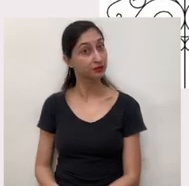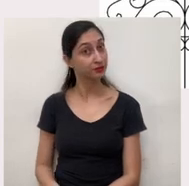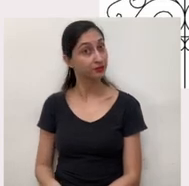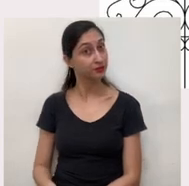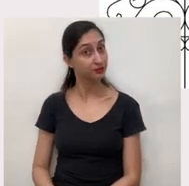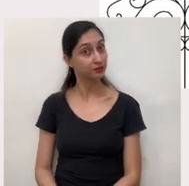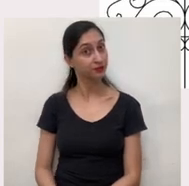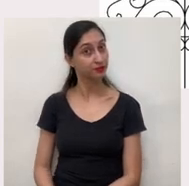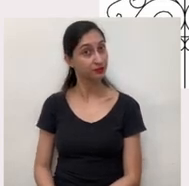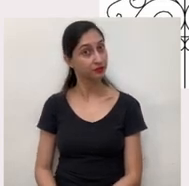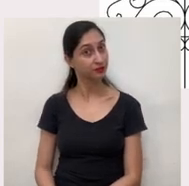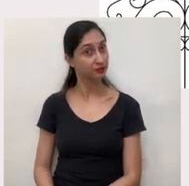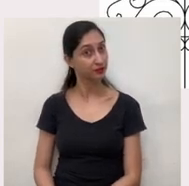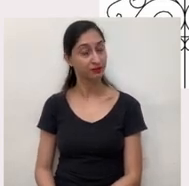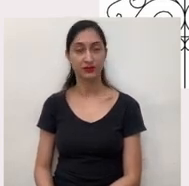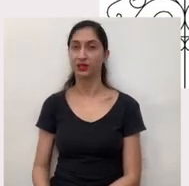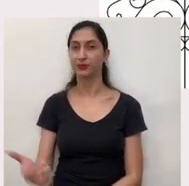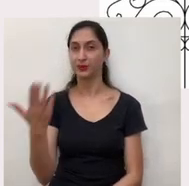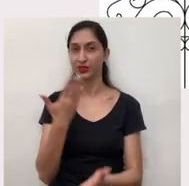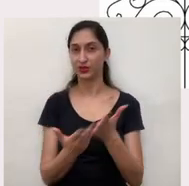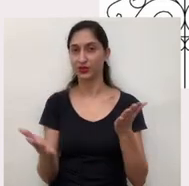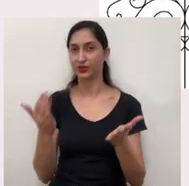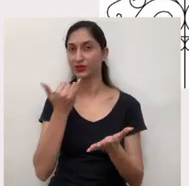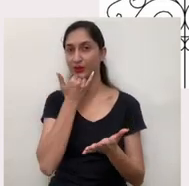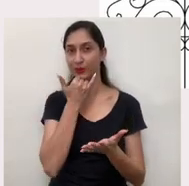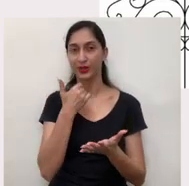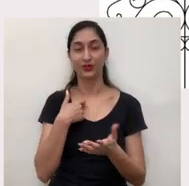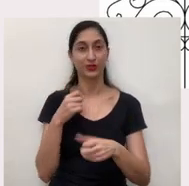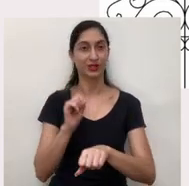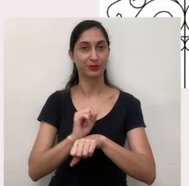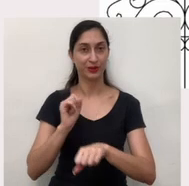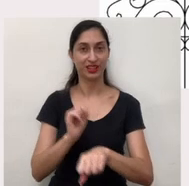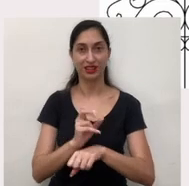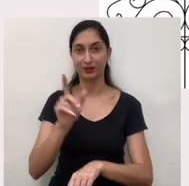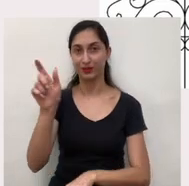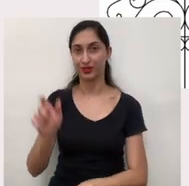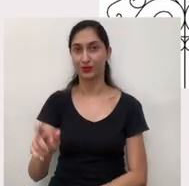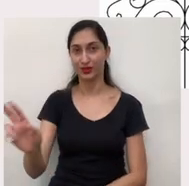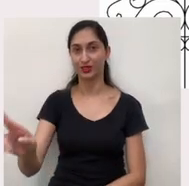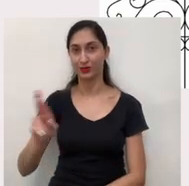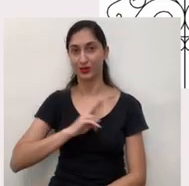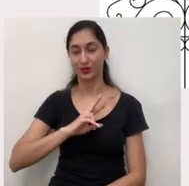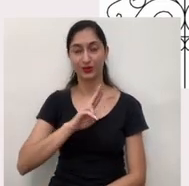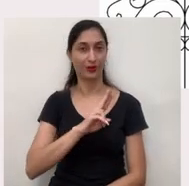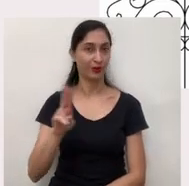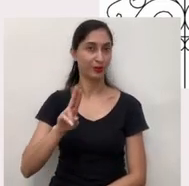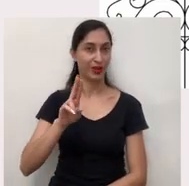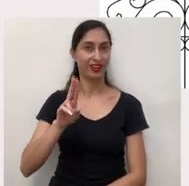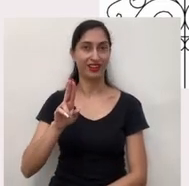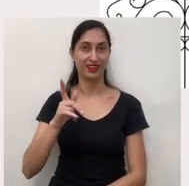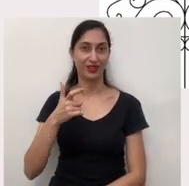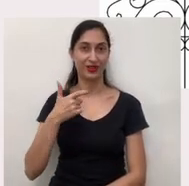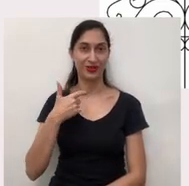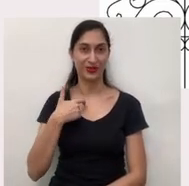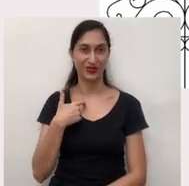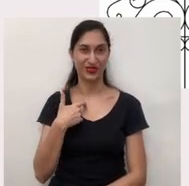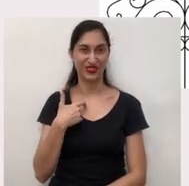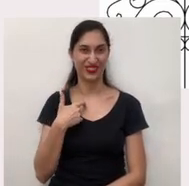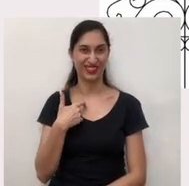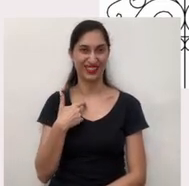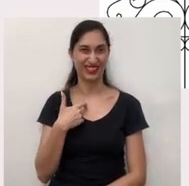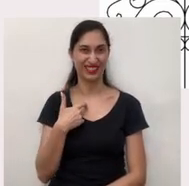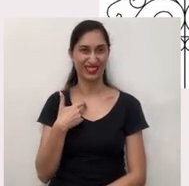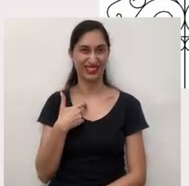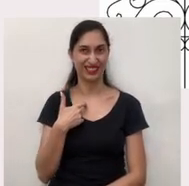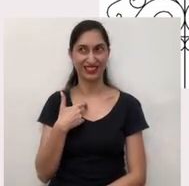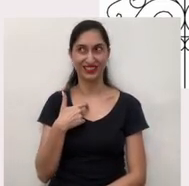Tem a ordem no meio. Bom, perdi, gente. Daqui a pouco venho, então eu eu vou ali, corro ali atrás